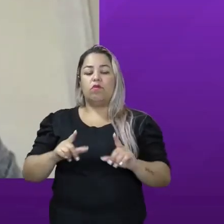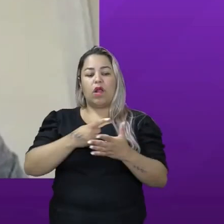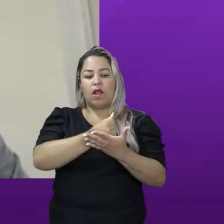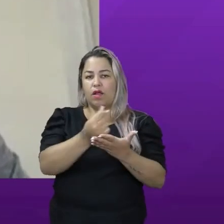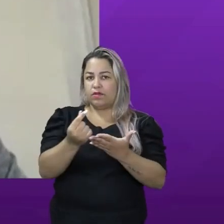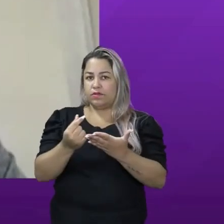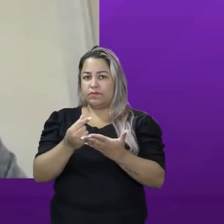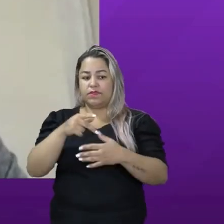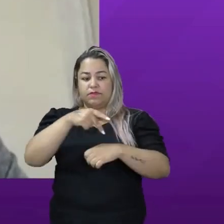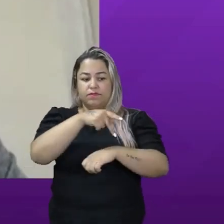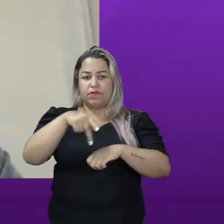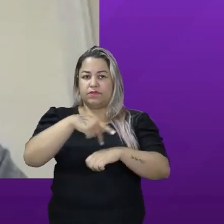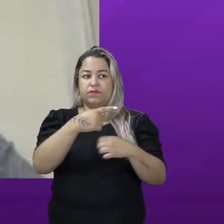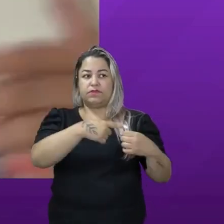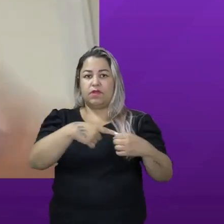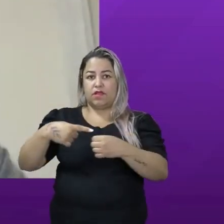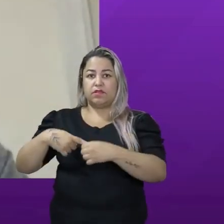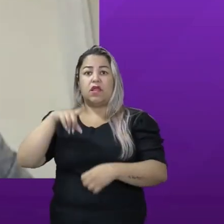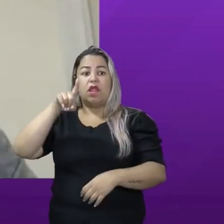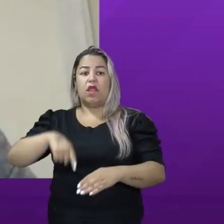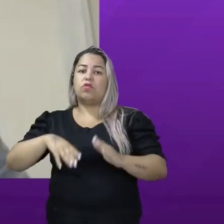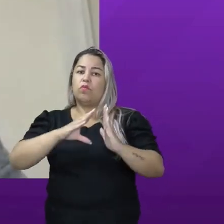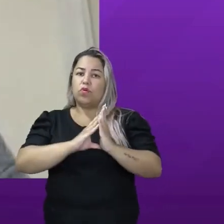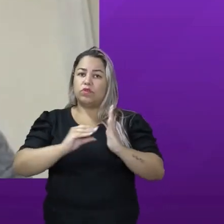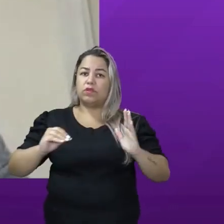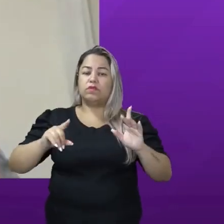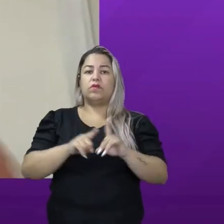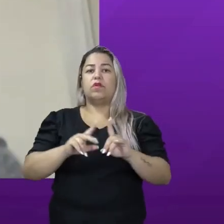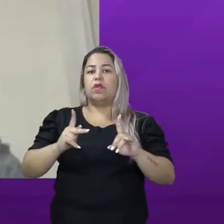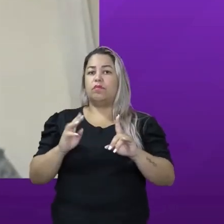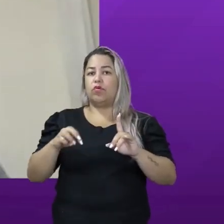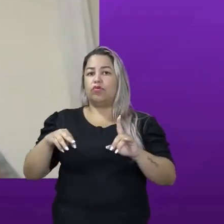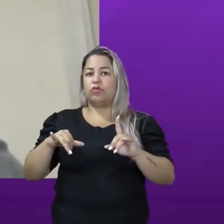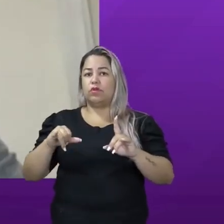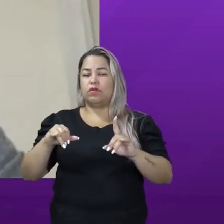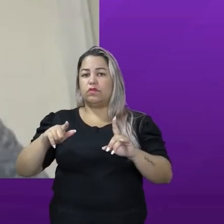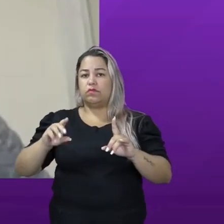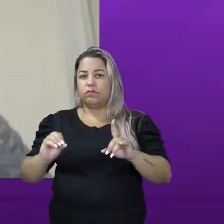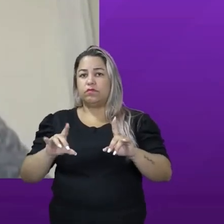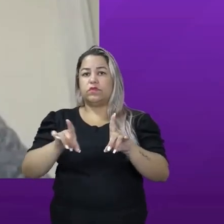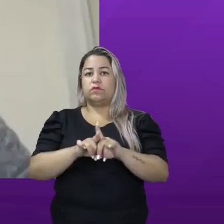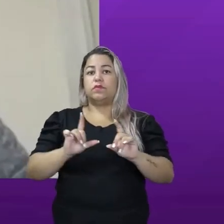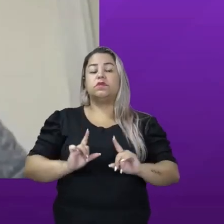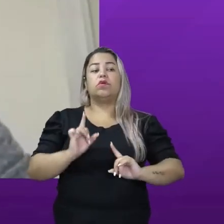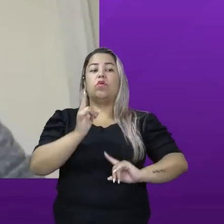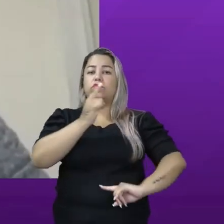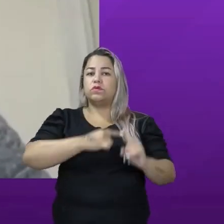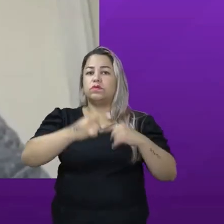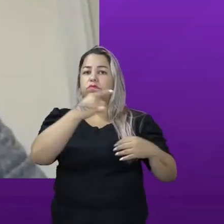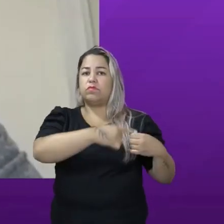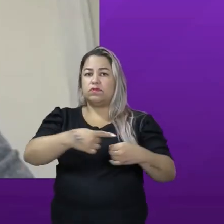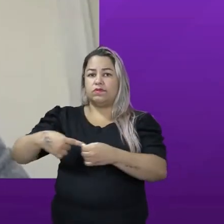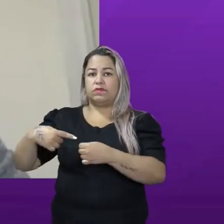capitalismo desses países e dessas cidades era o modelo hegemônico a ser engolido e a ser construído nas nossas